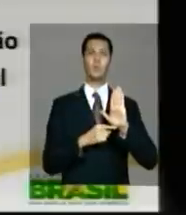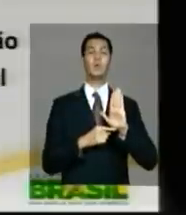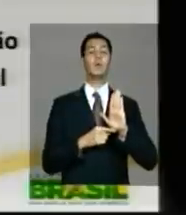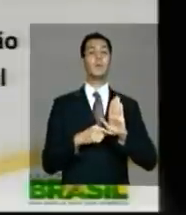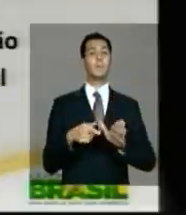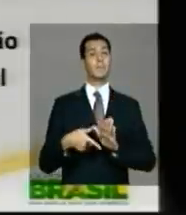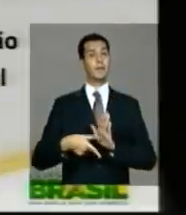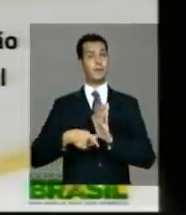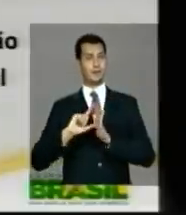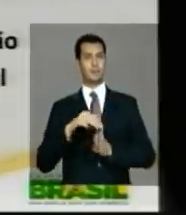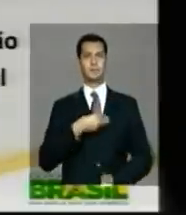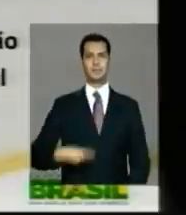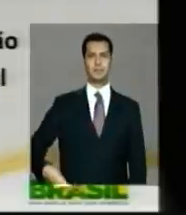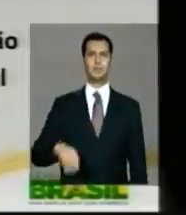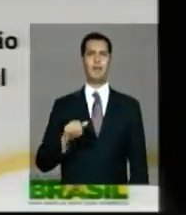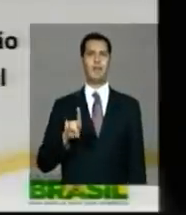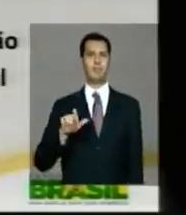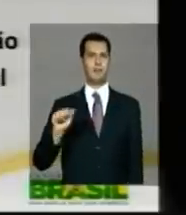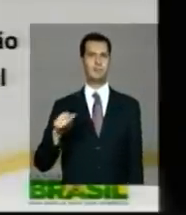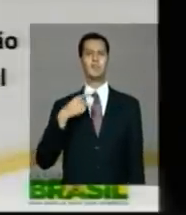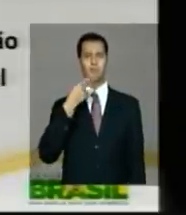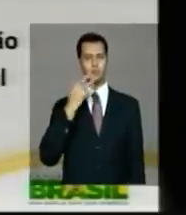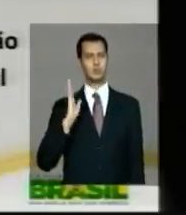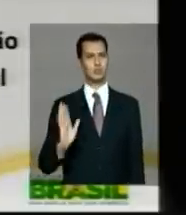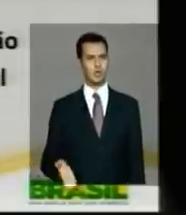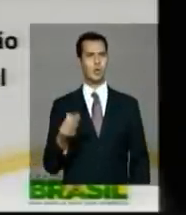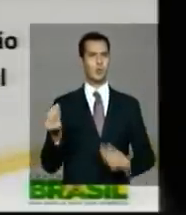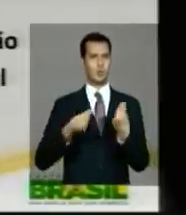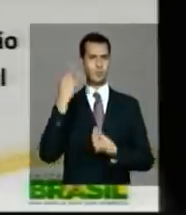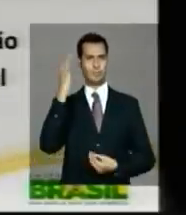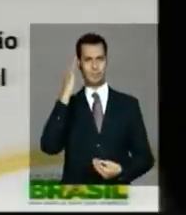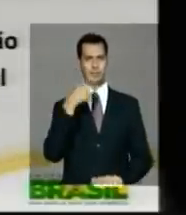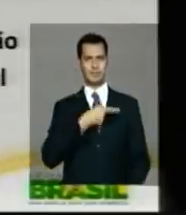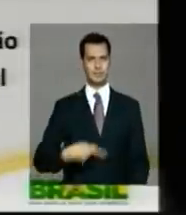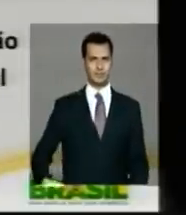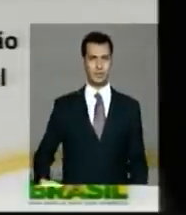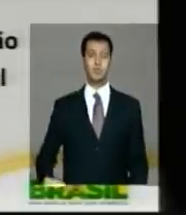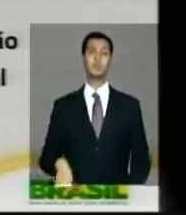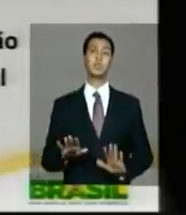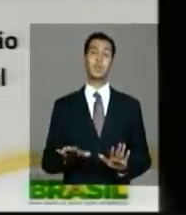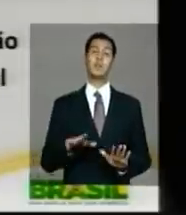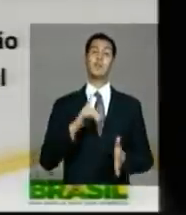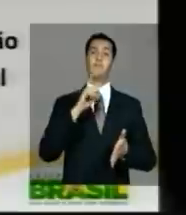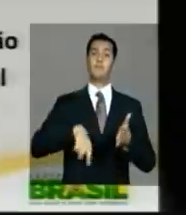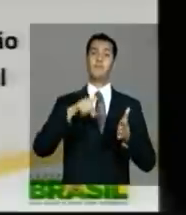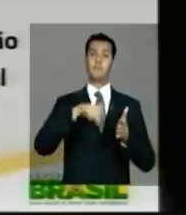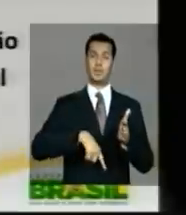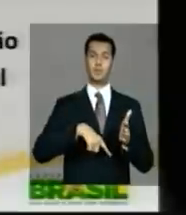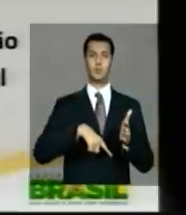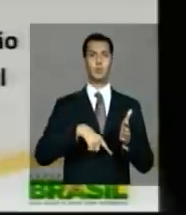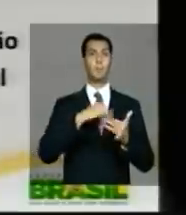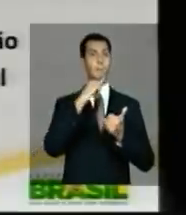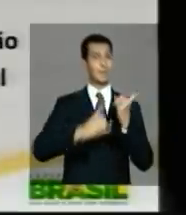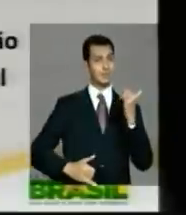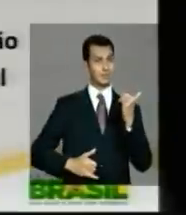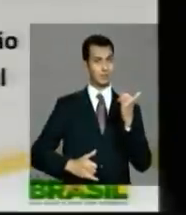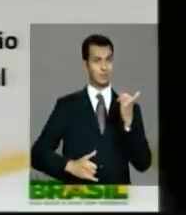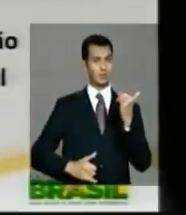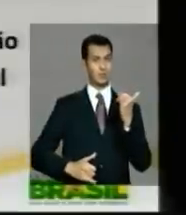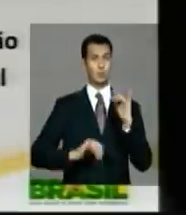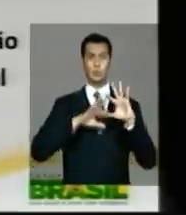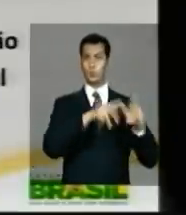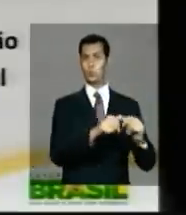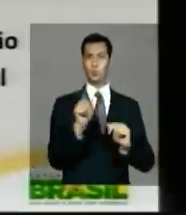presidenta o veto é parcial em respeito ao congresso nacional e a Democracia o diálogo com a sociedade o veto